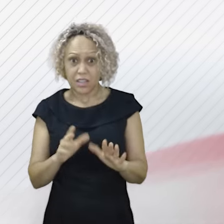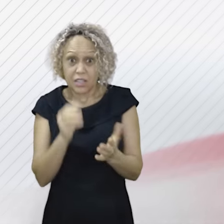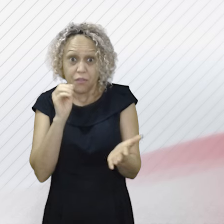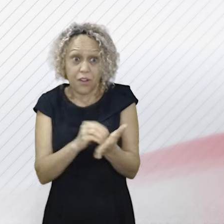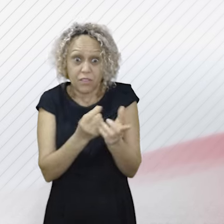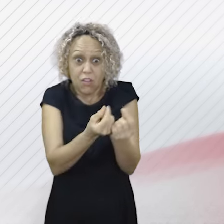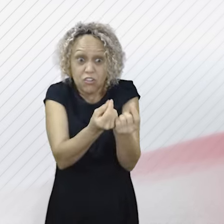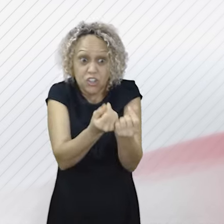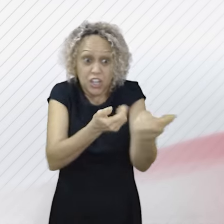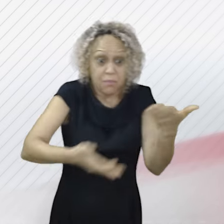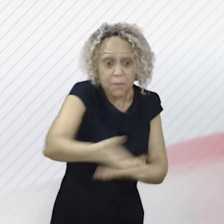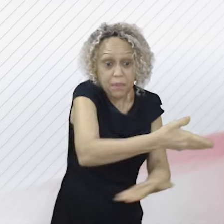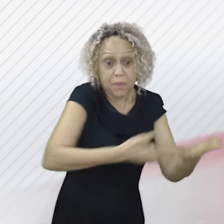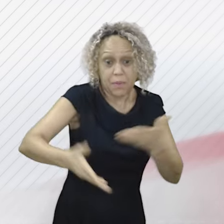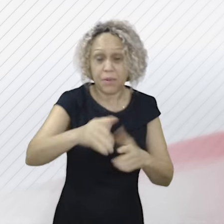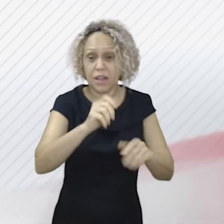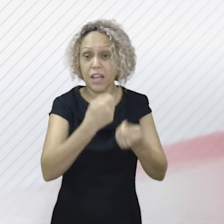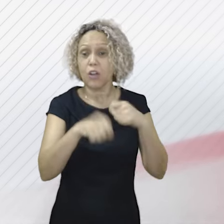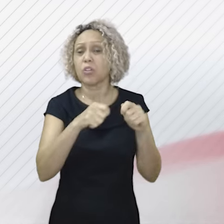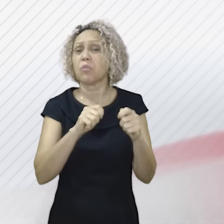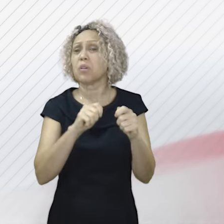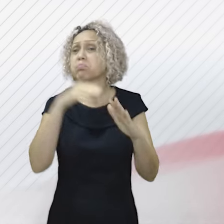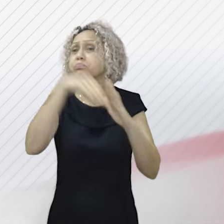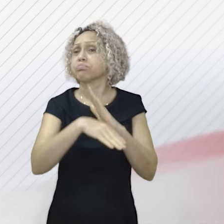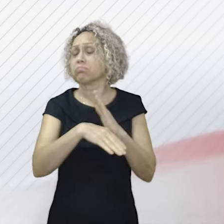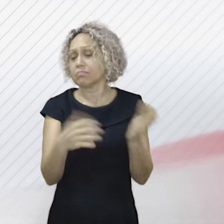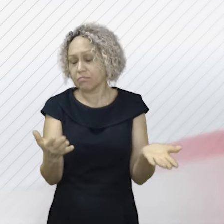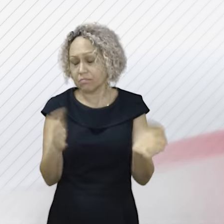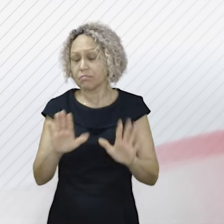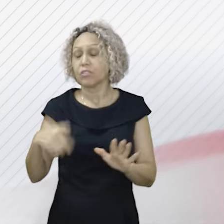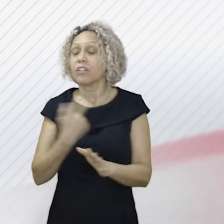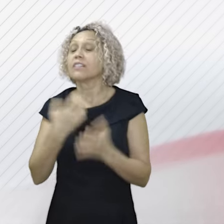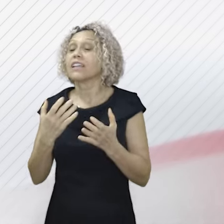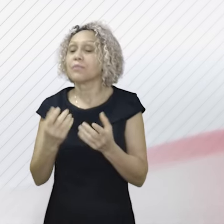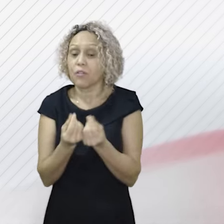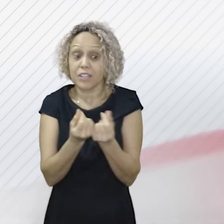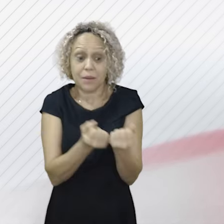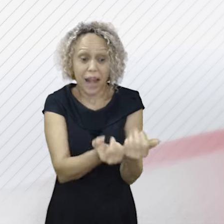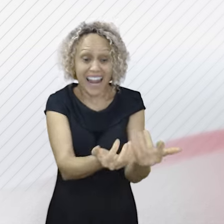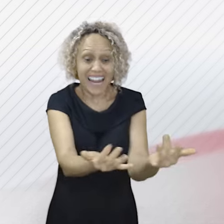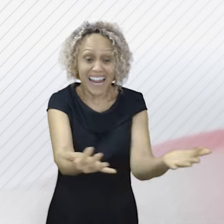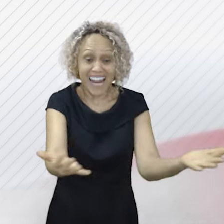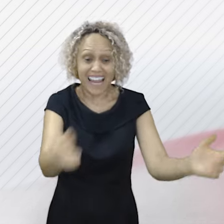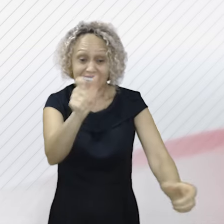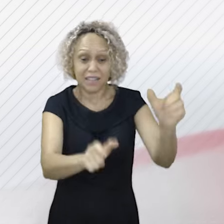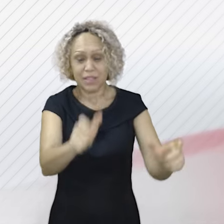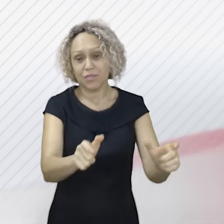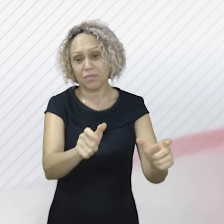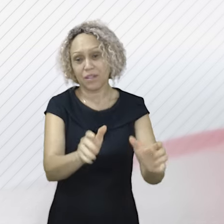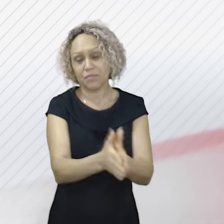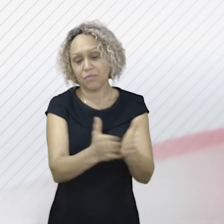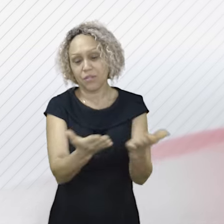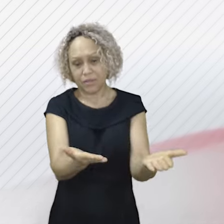tiver dinheiro circulando, a economia não vai para lugar nenhum. E o que nós queremos é que o dinheiro chegue na mão das pessoas mais